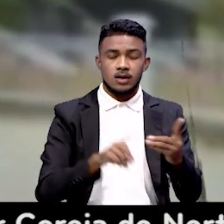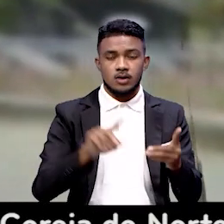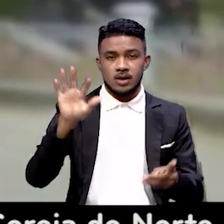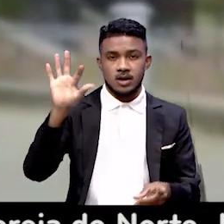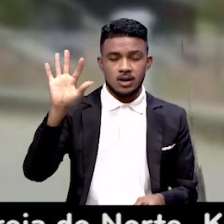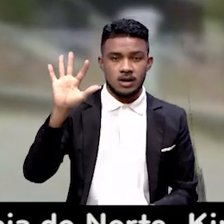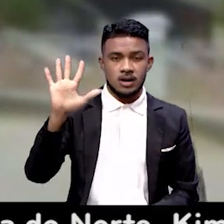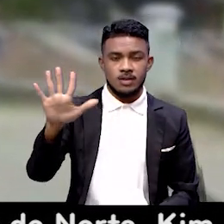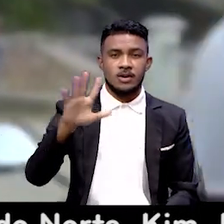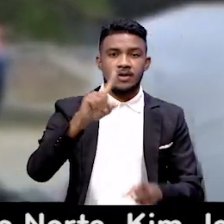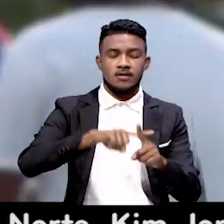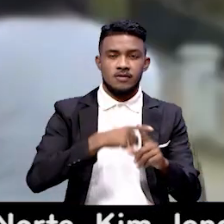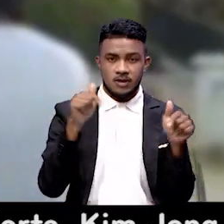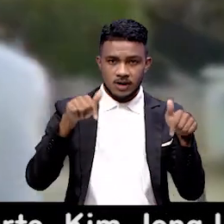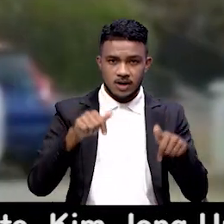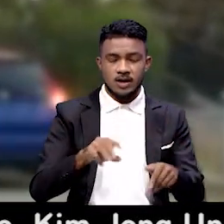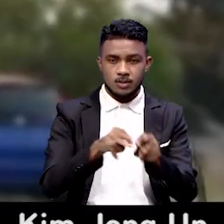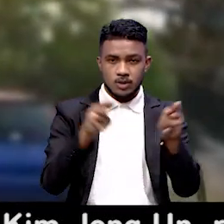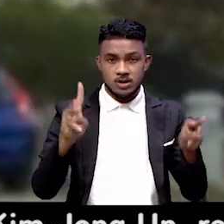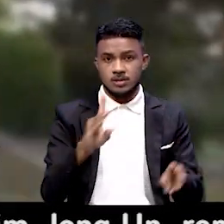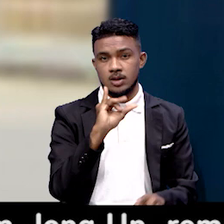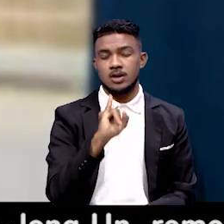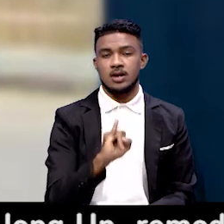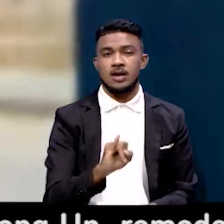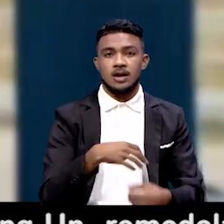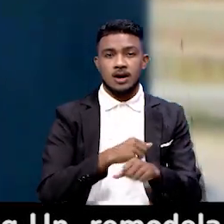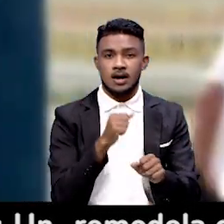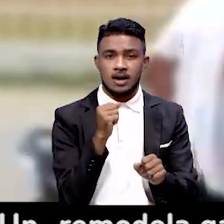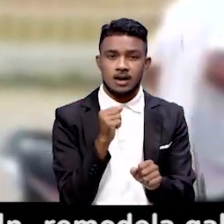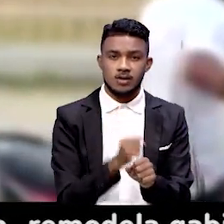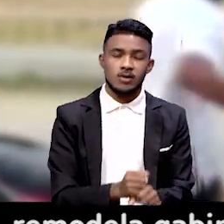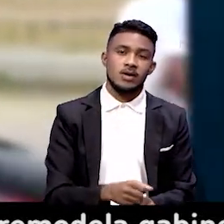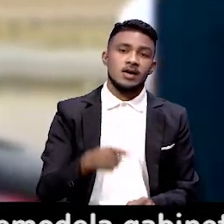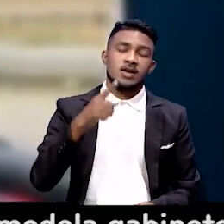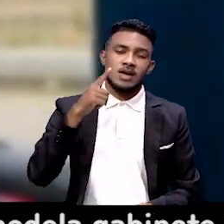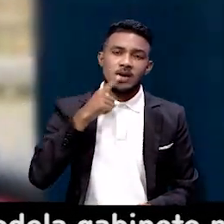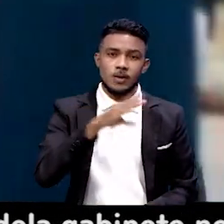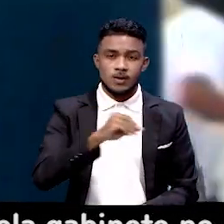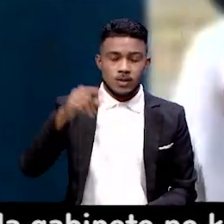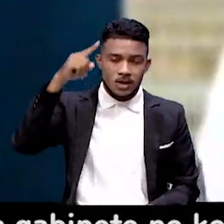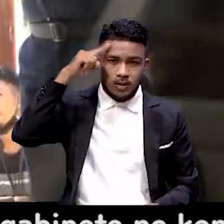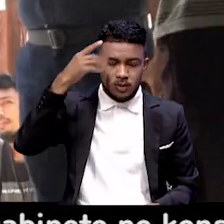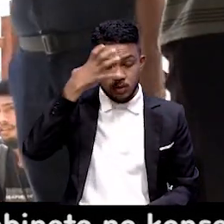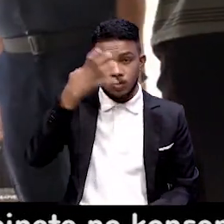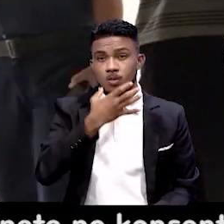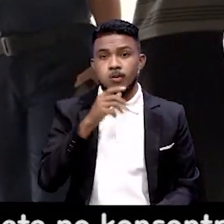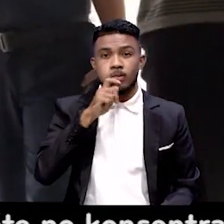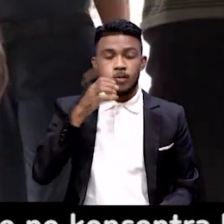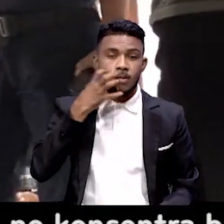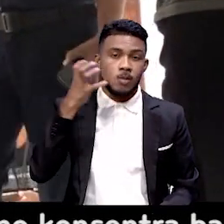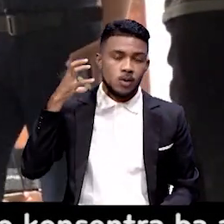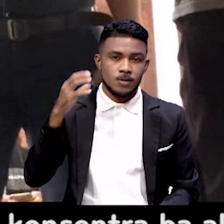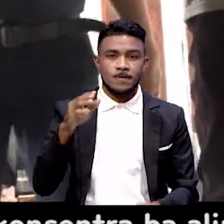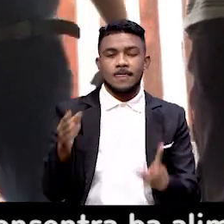posto administrativo Vera Cruz município dili resulta ibung norentos bubu suspeito na entolo ne submeteu na